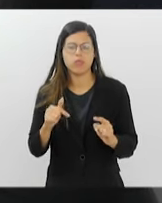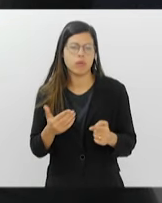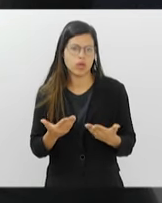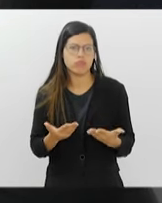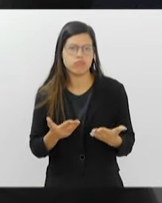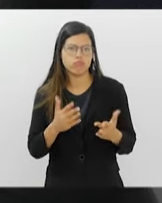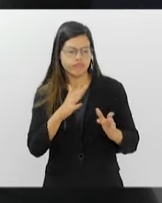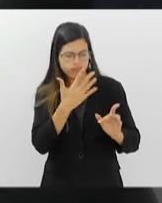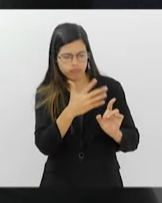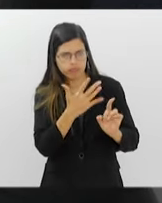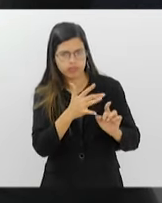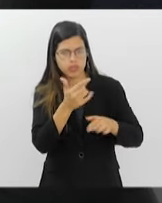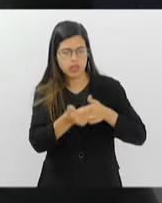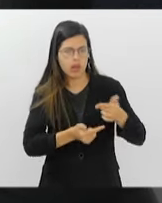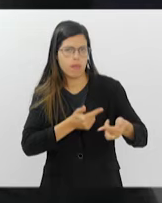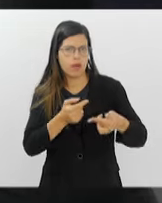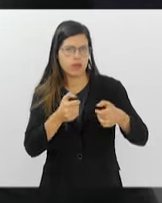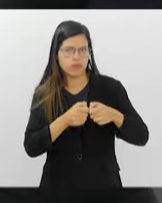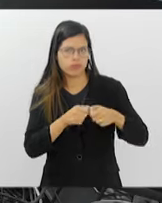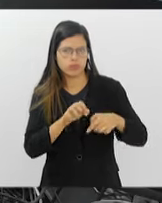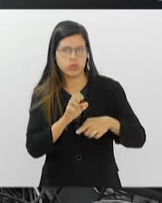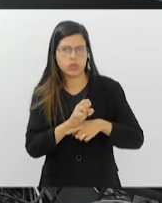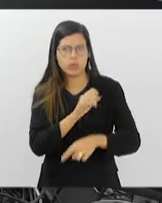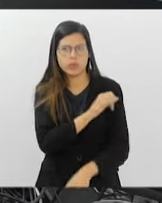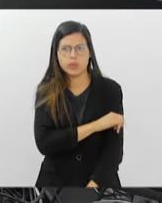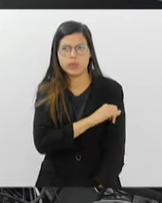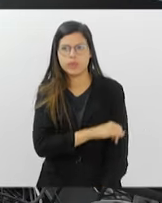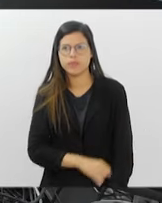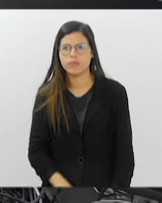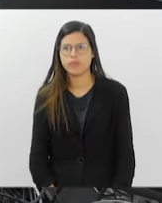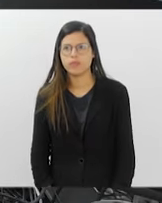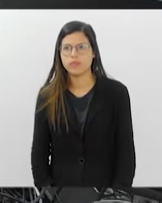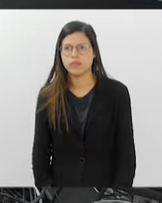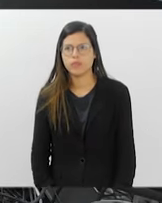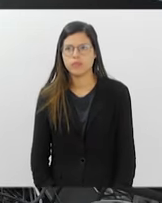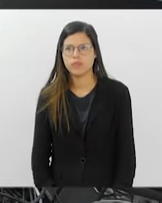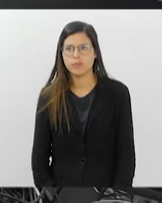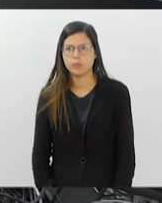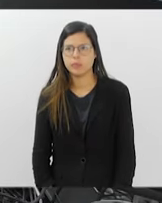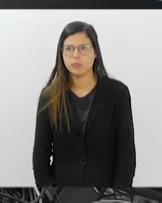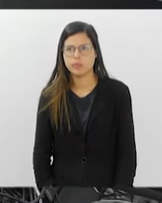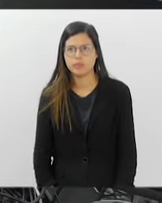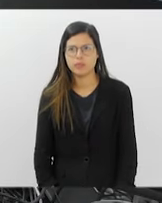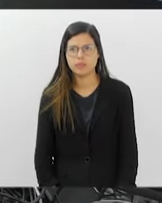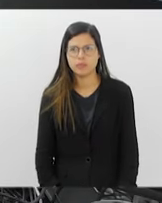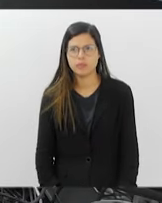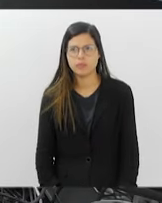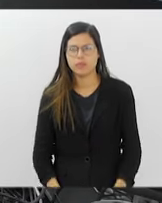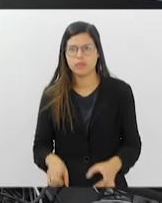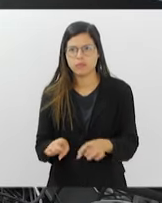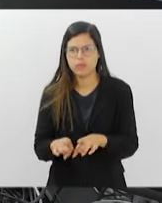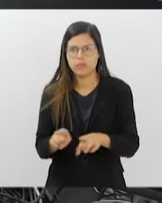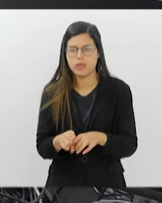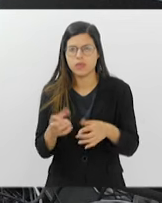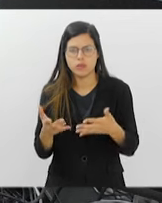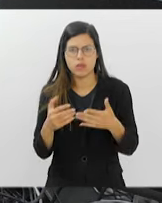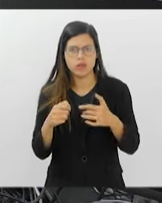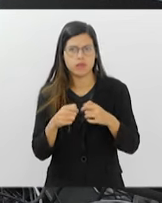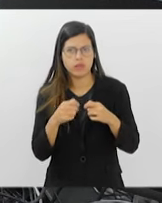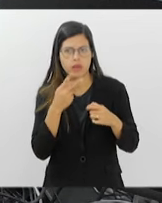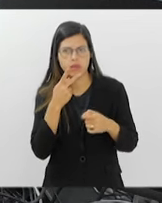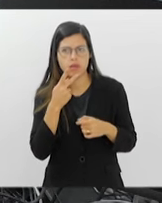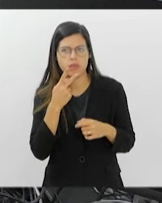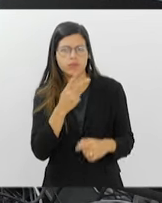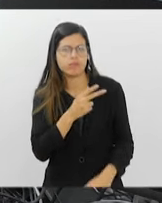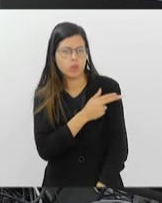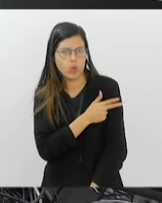excelência fez pro estado do Rio de Janeiro Presidente Eu também queria fazer umas considerações ao coronel Leandro que sempre tratou